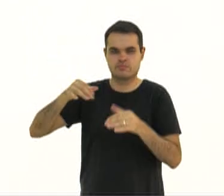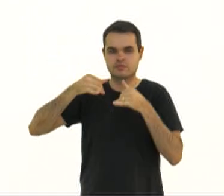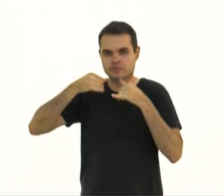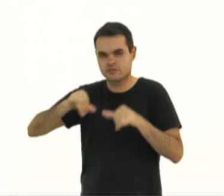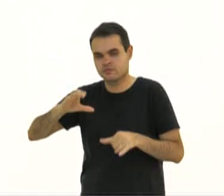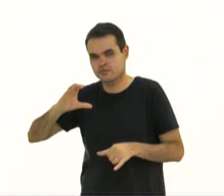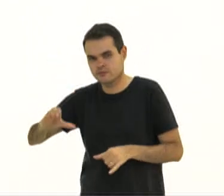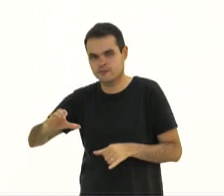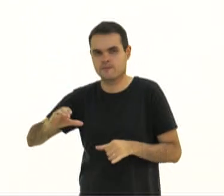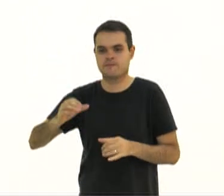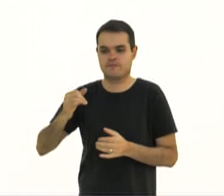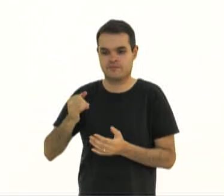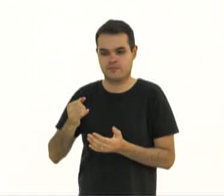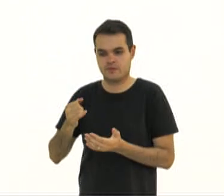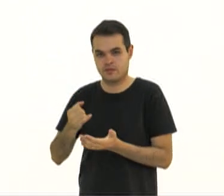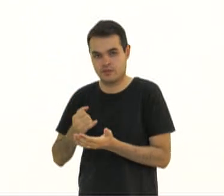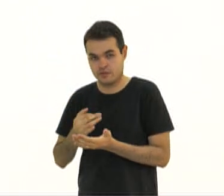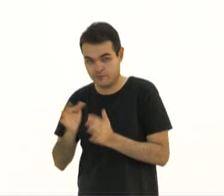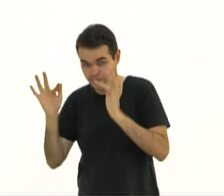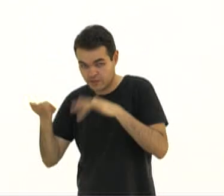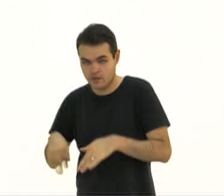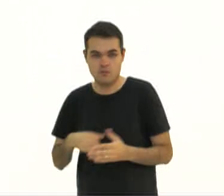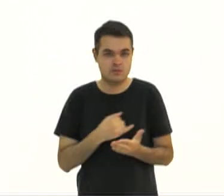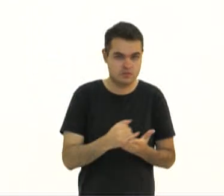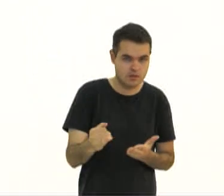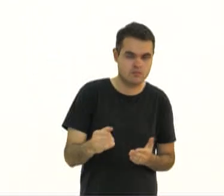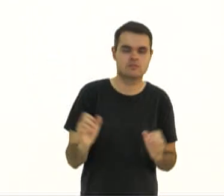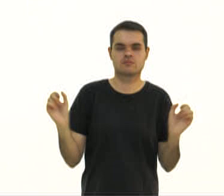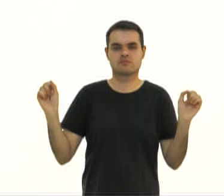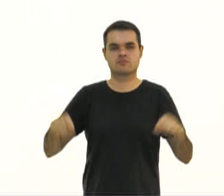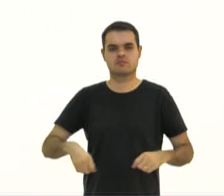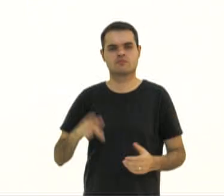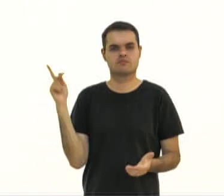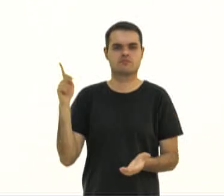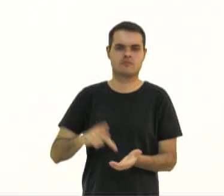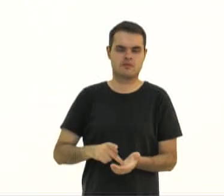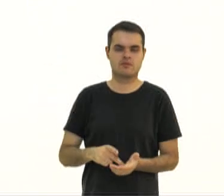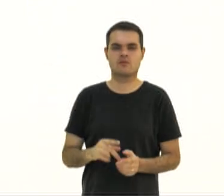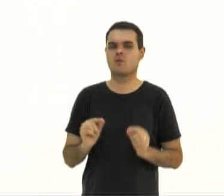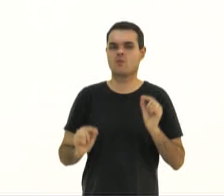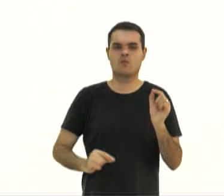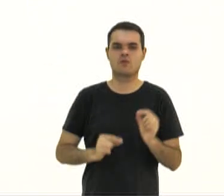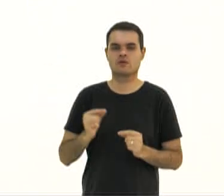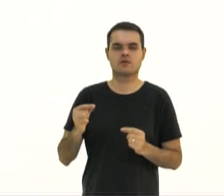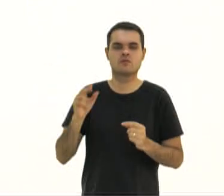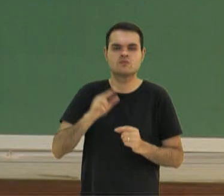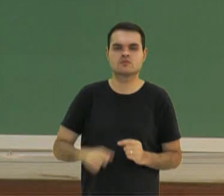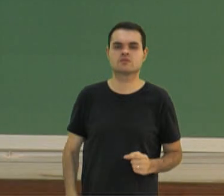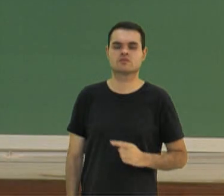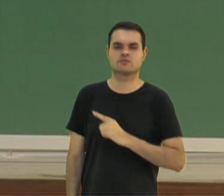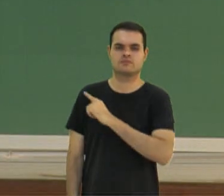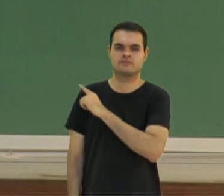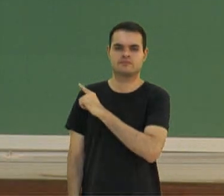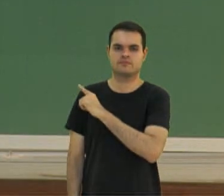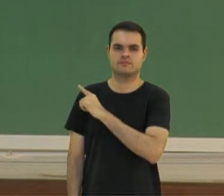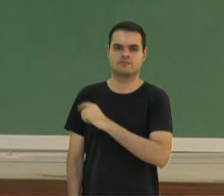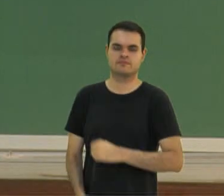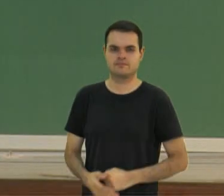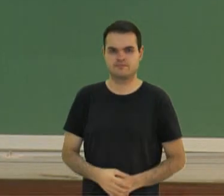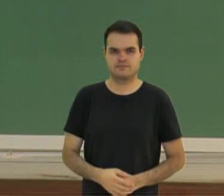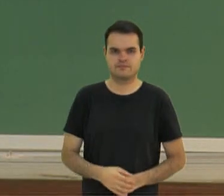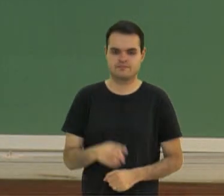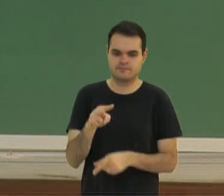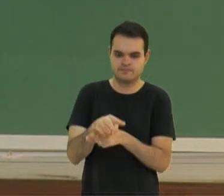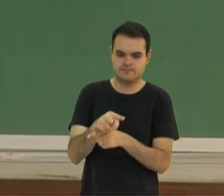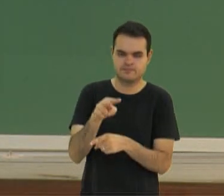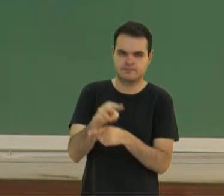cinética final e inicial? Sim, verdadeira. O que a gente está trabalhando aqui, meus queridos? A velha